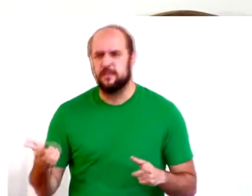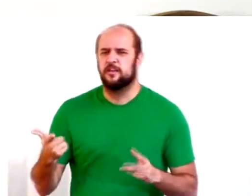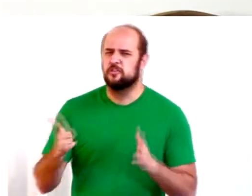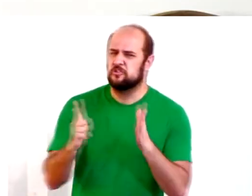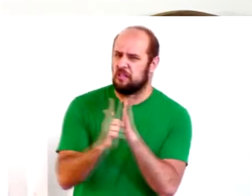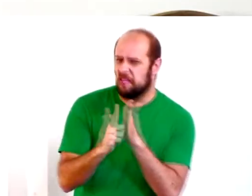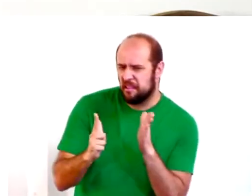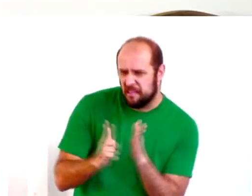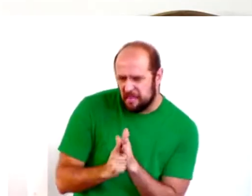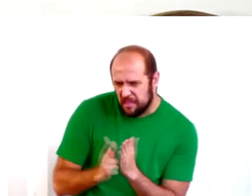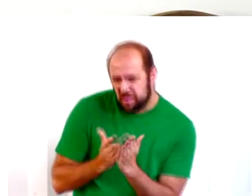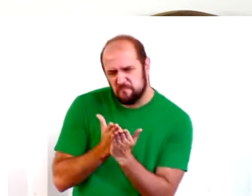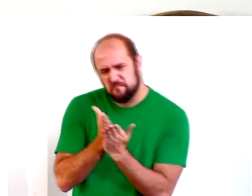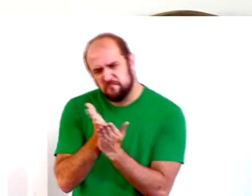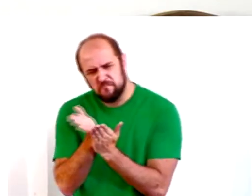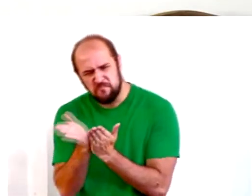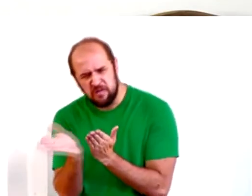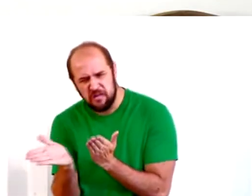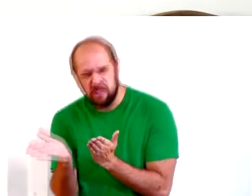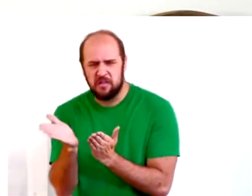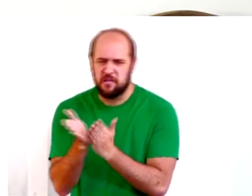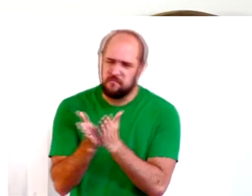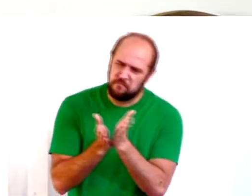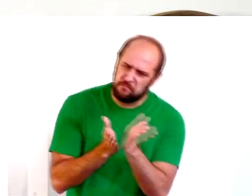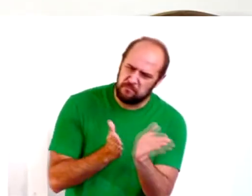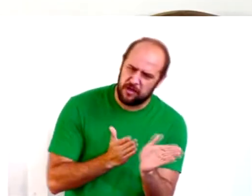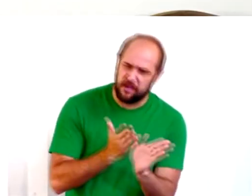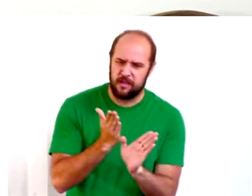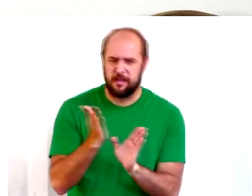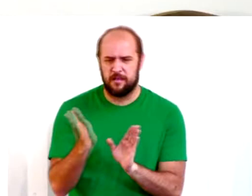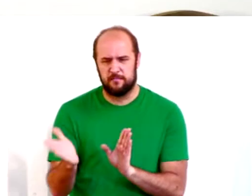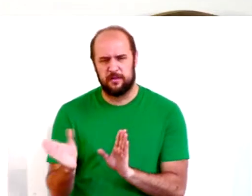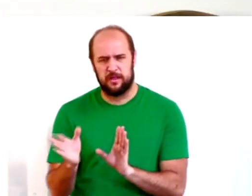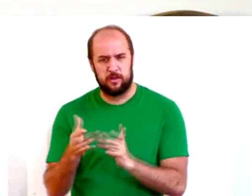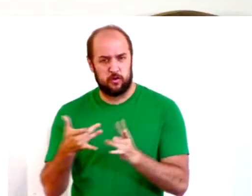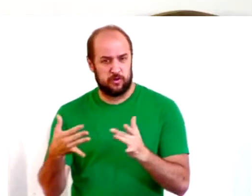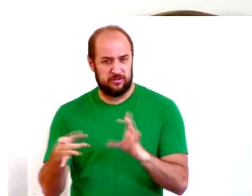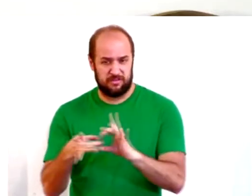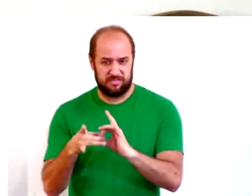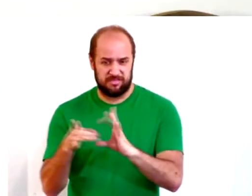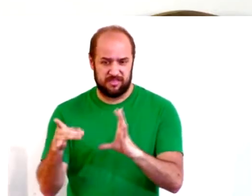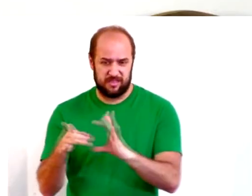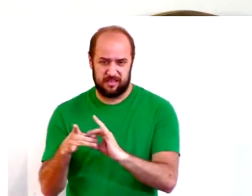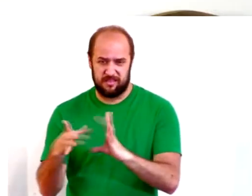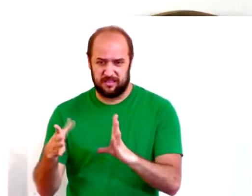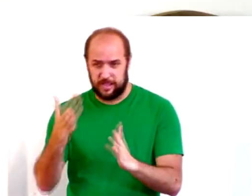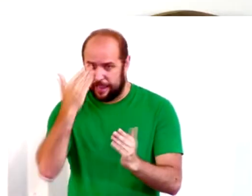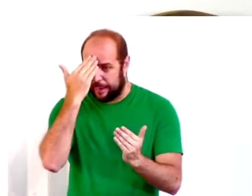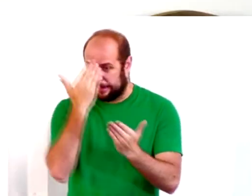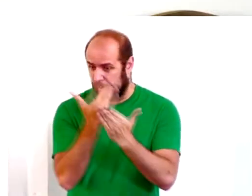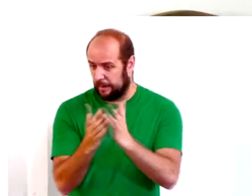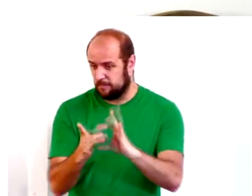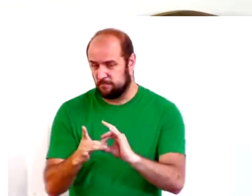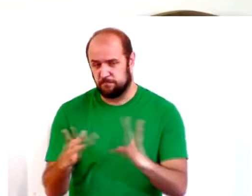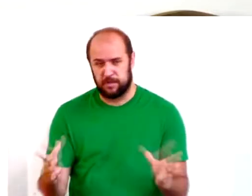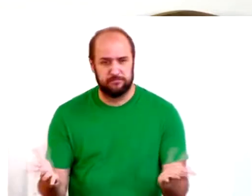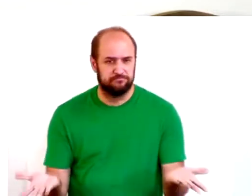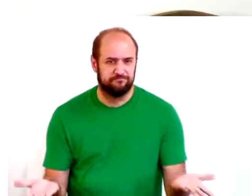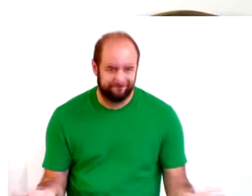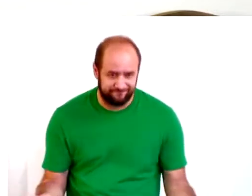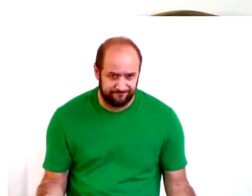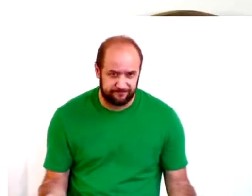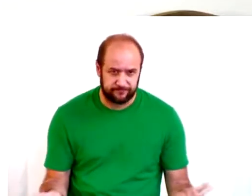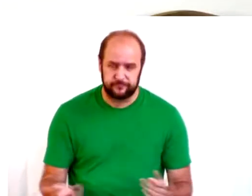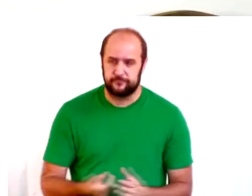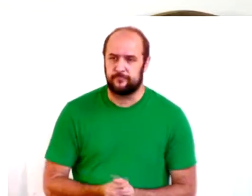se descomprometendo com uma virtude, como por exemplo a confiança. Então quando o Tiago escreve